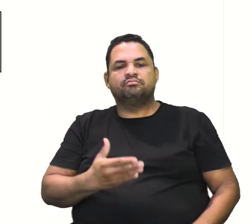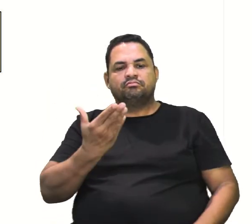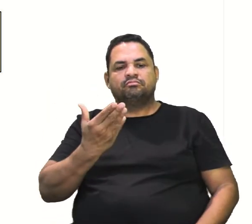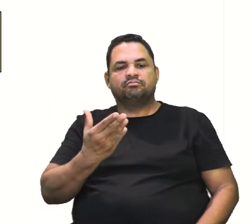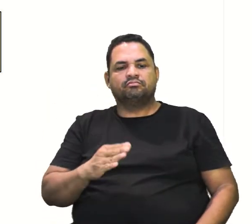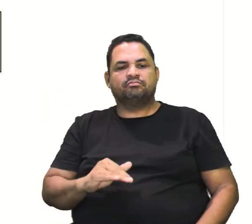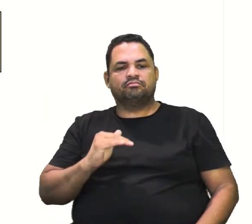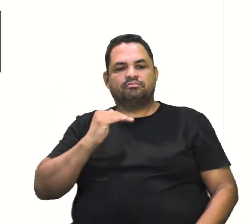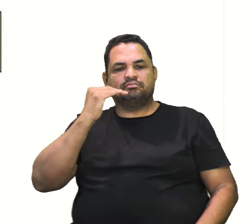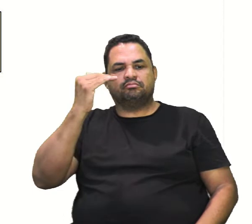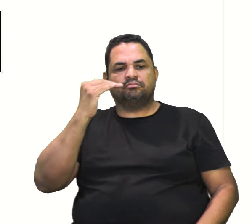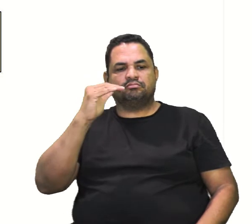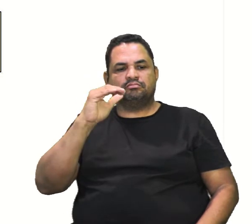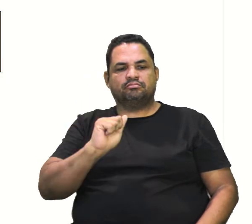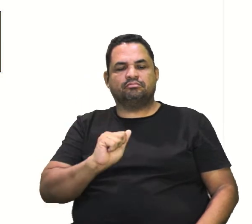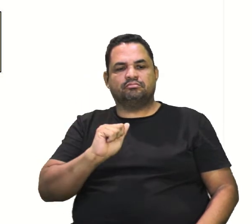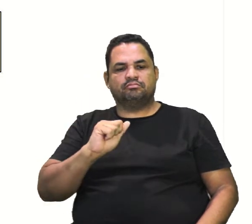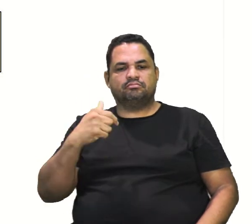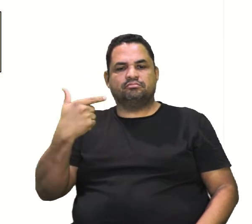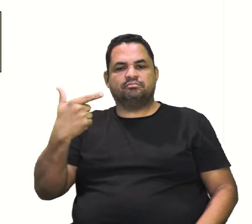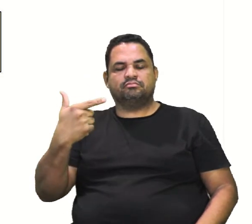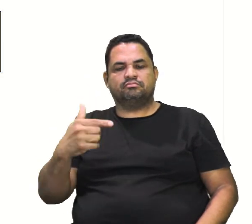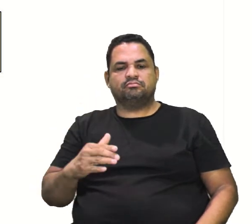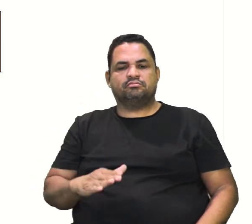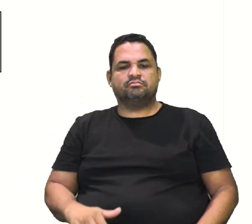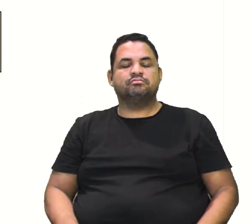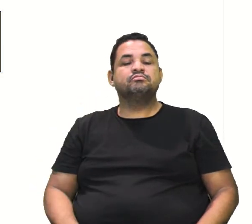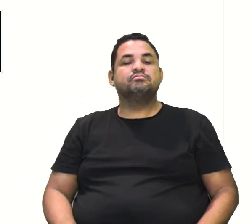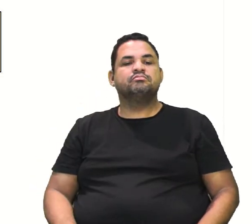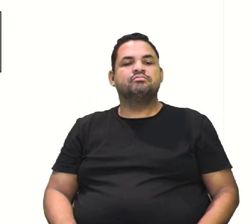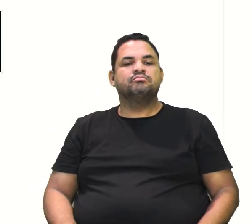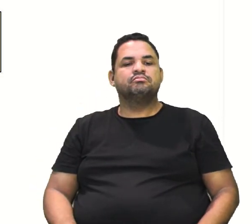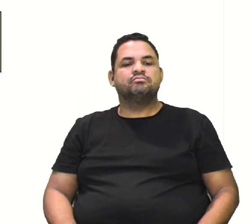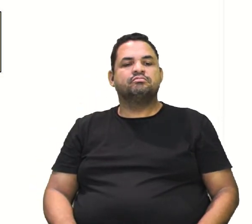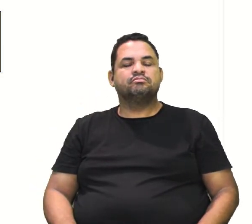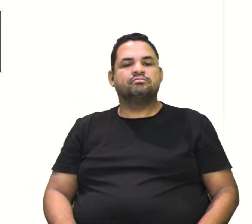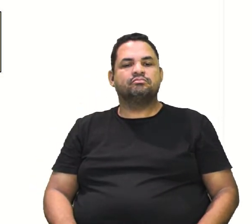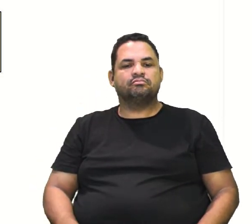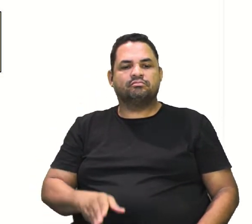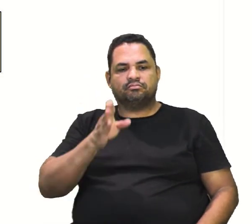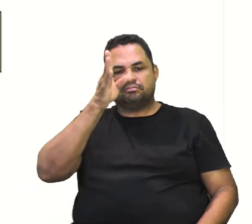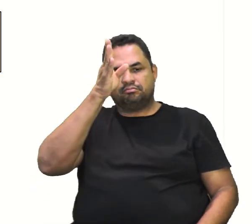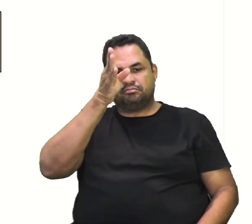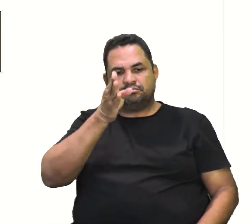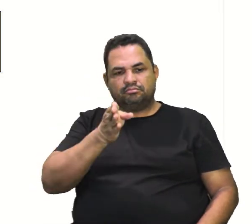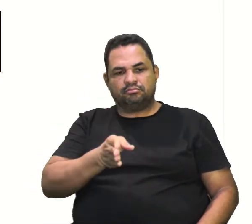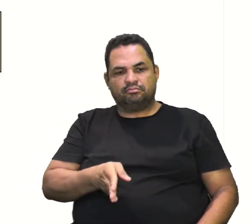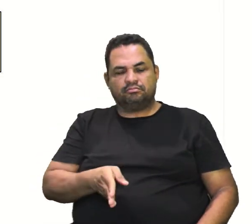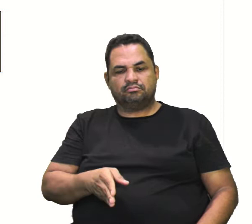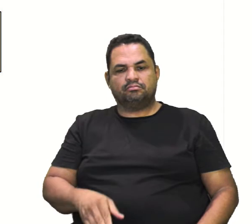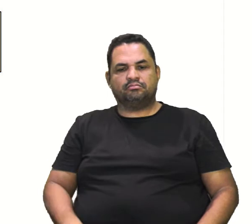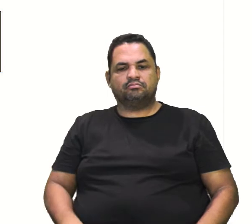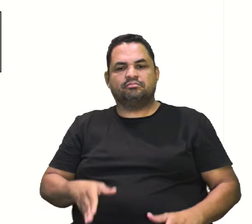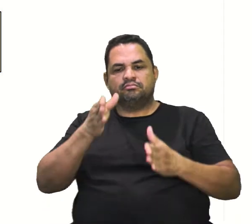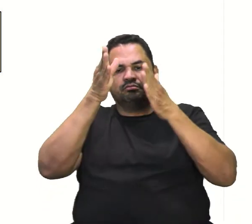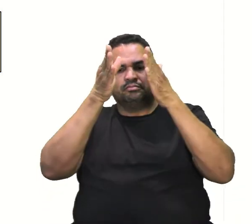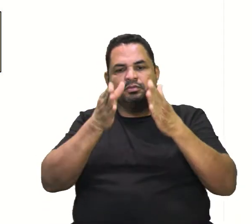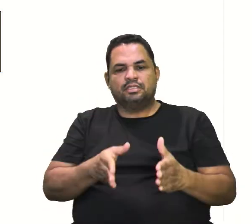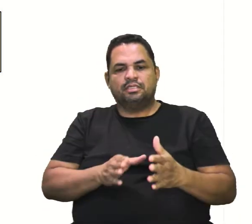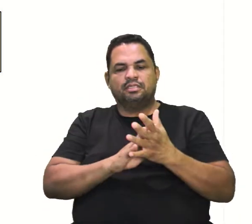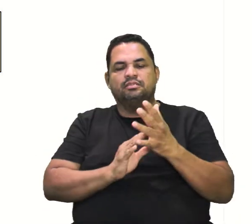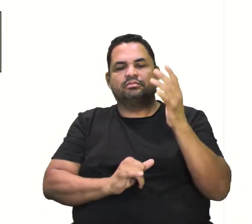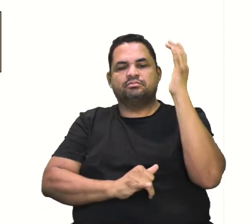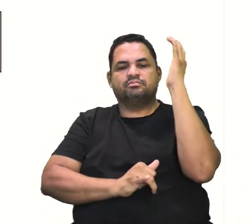ele é quem está sobre o A ao quadrado. Olha, claro, né? O nosso eixo maior vai ser paralelo agora ao eixo